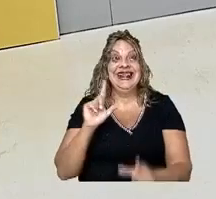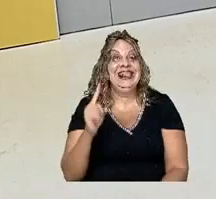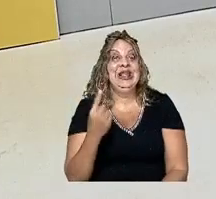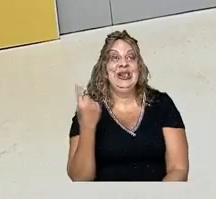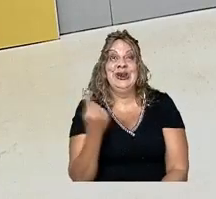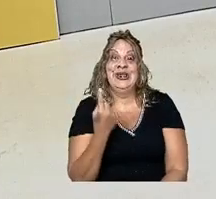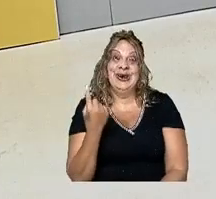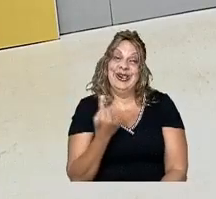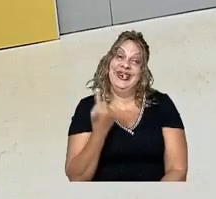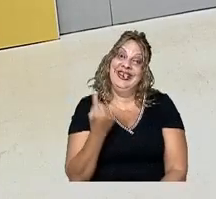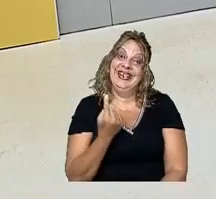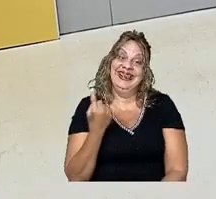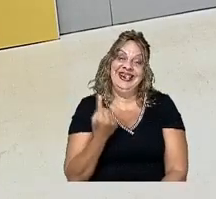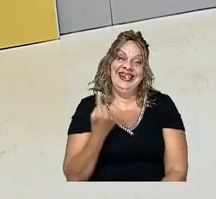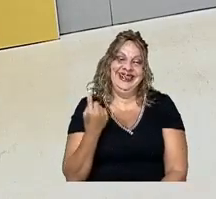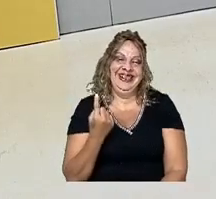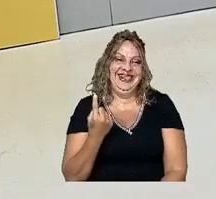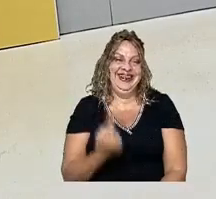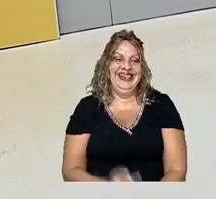Sozinho.